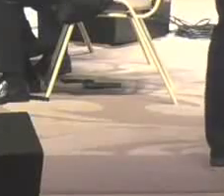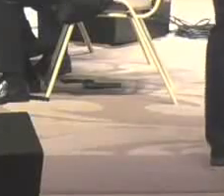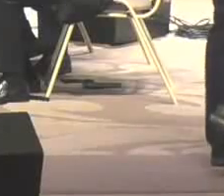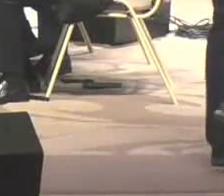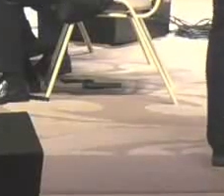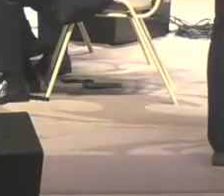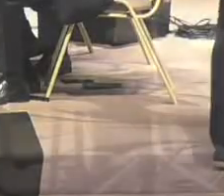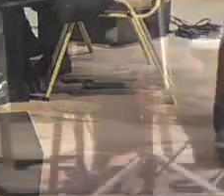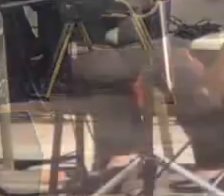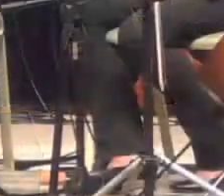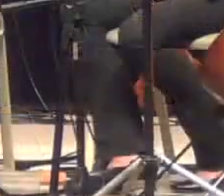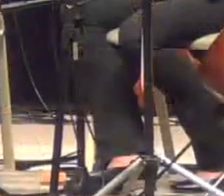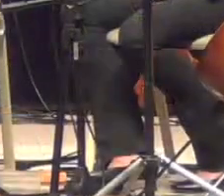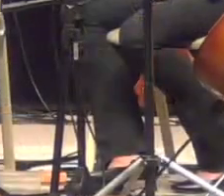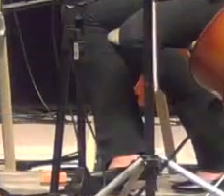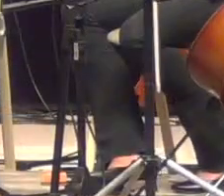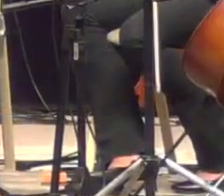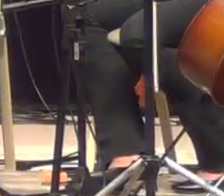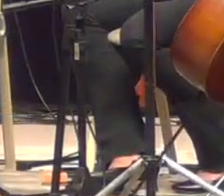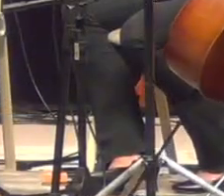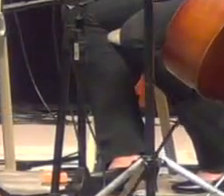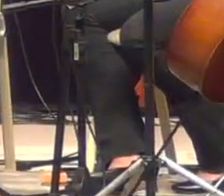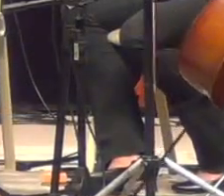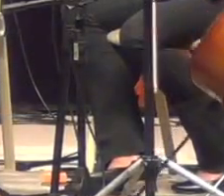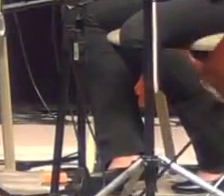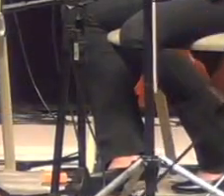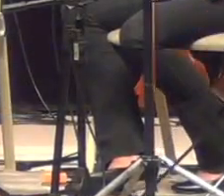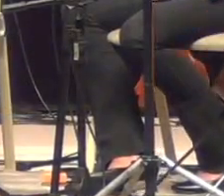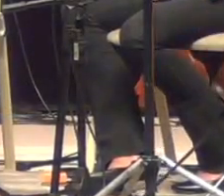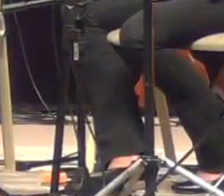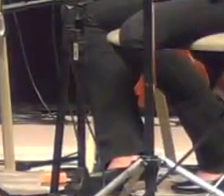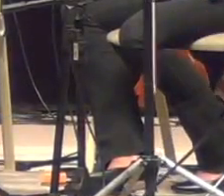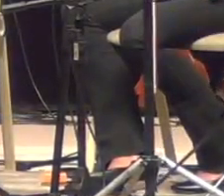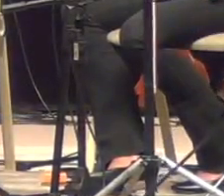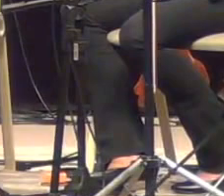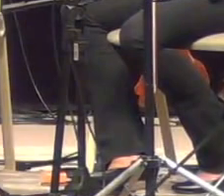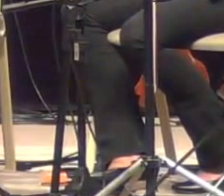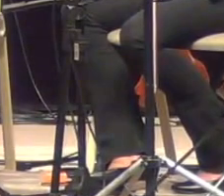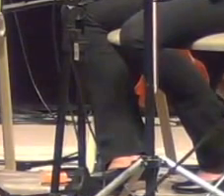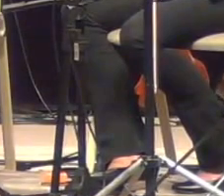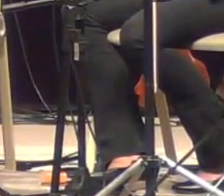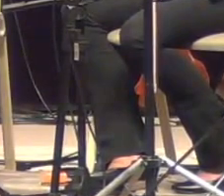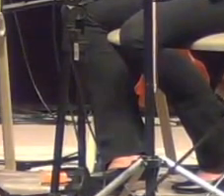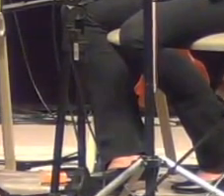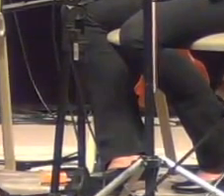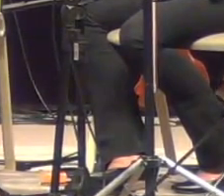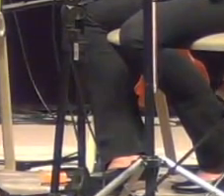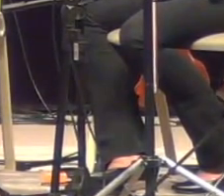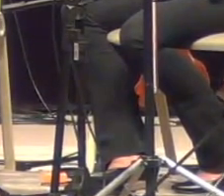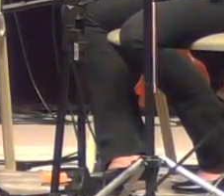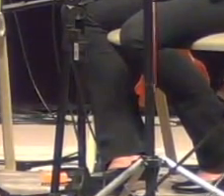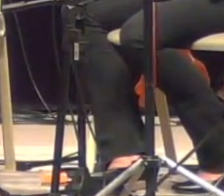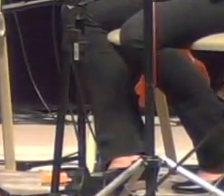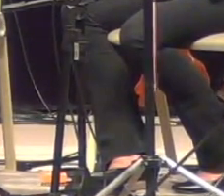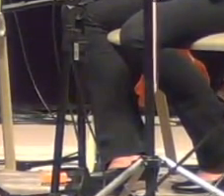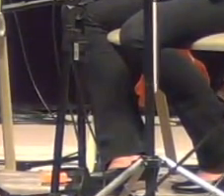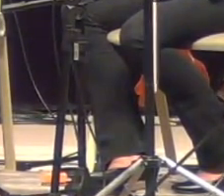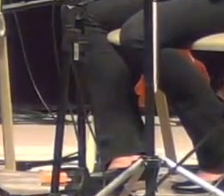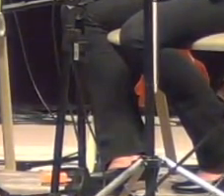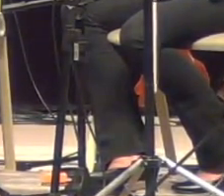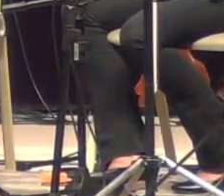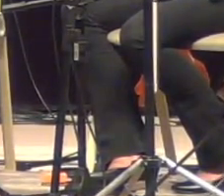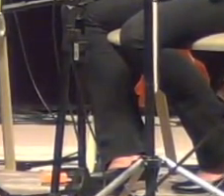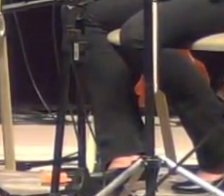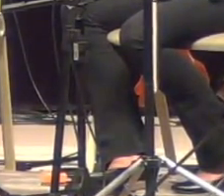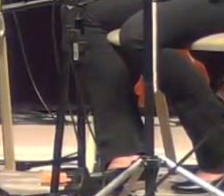convidá-lo a acompanhar a leitura das Escrituras no Evangelho de Lucas, capítulo 15, versículos de 1 a